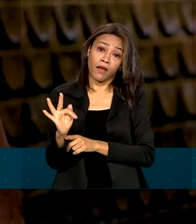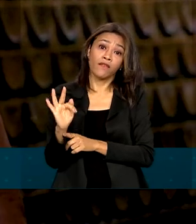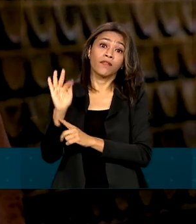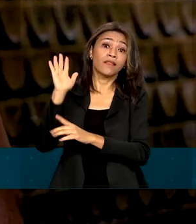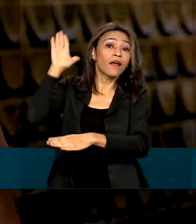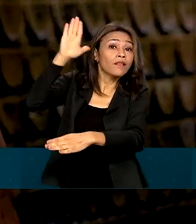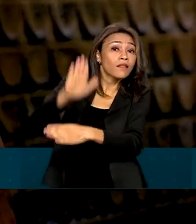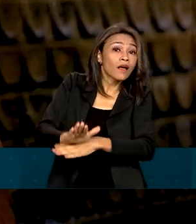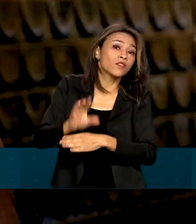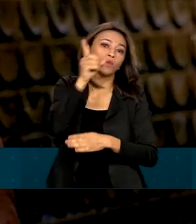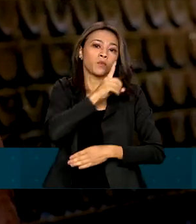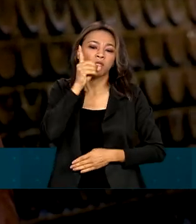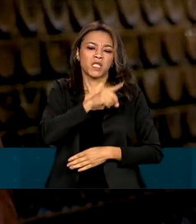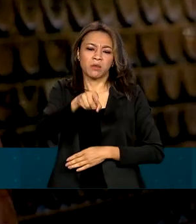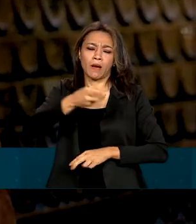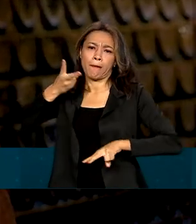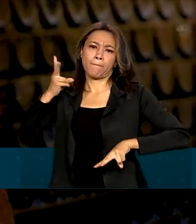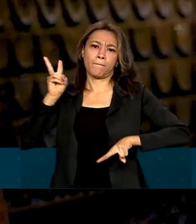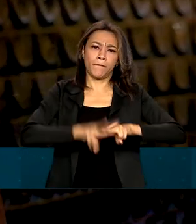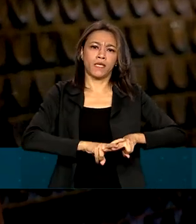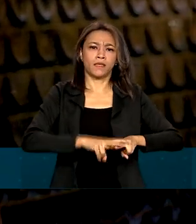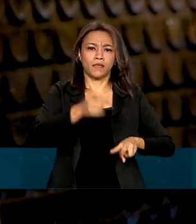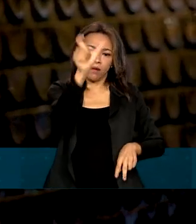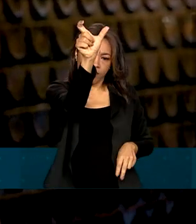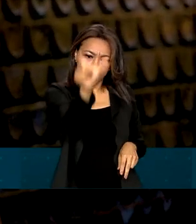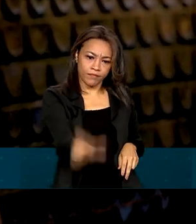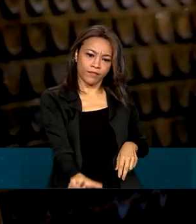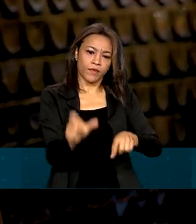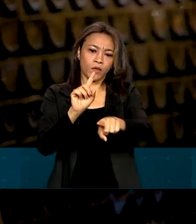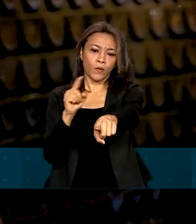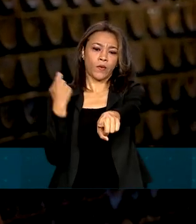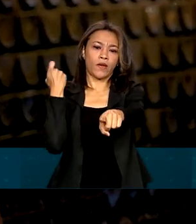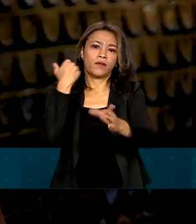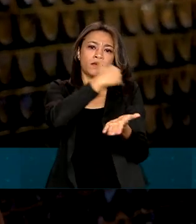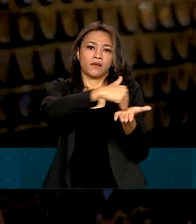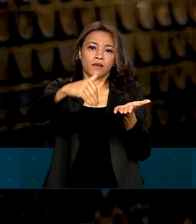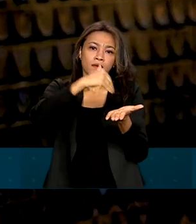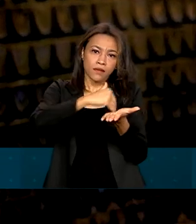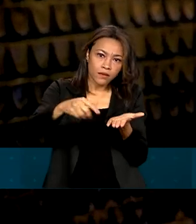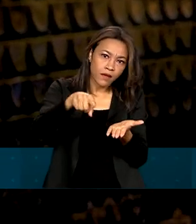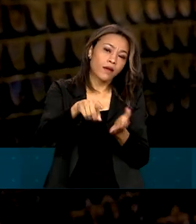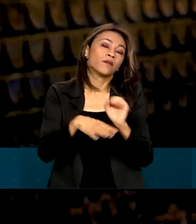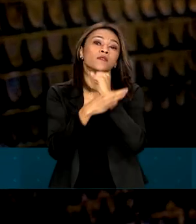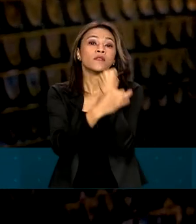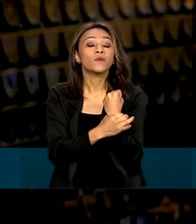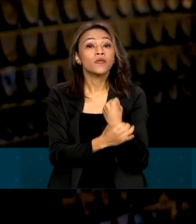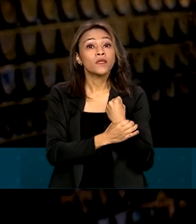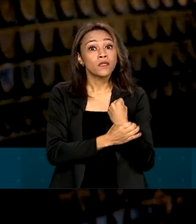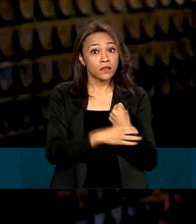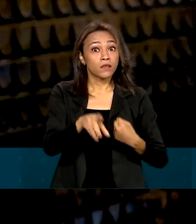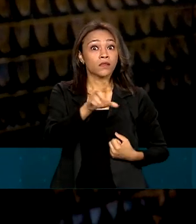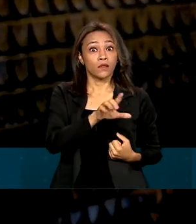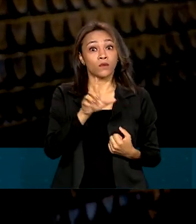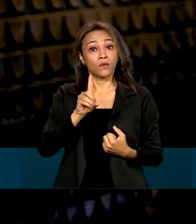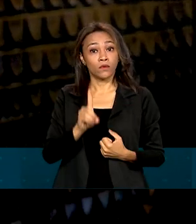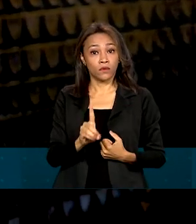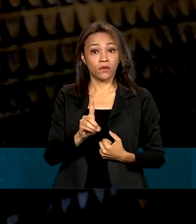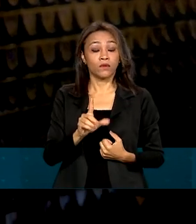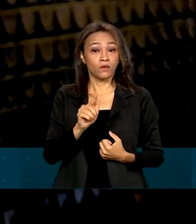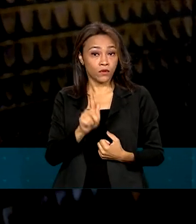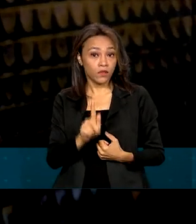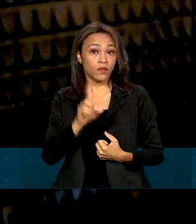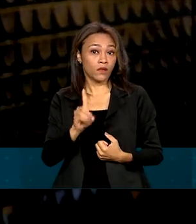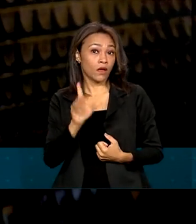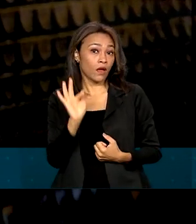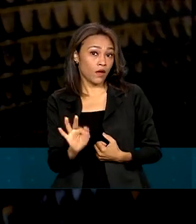eles a prisão em flagrante do ex-secretário de Segurança Pública do Distrito Federal, Anderson Torres,